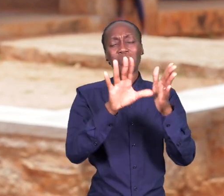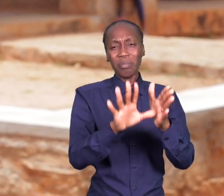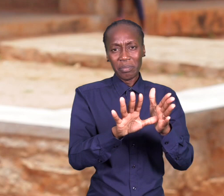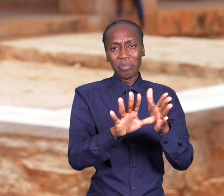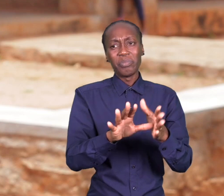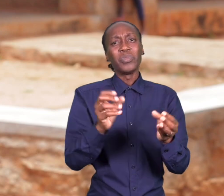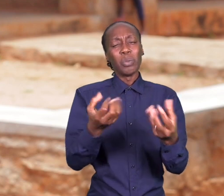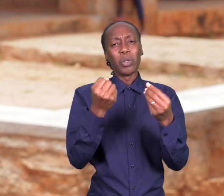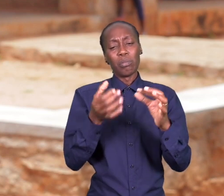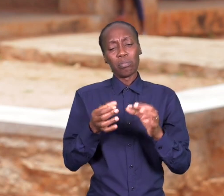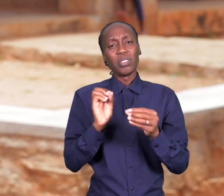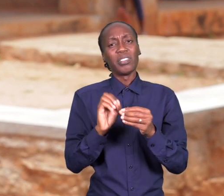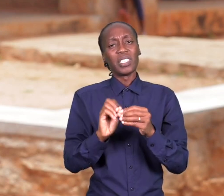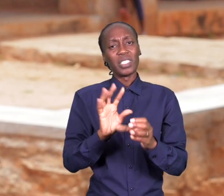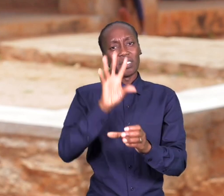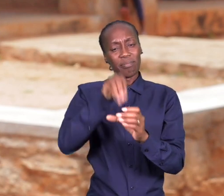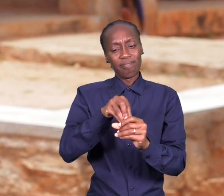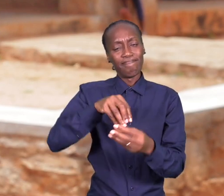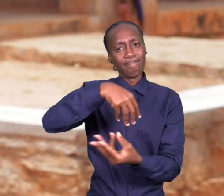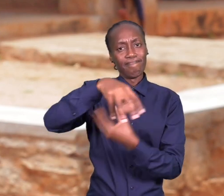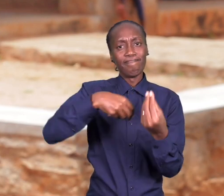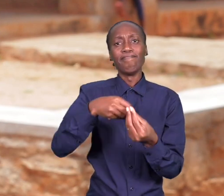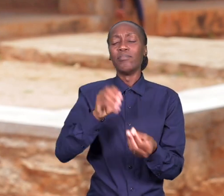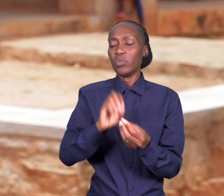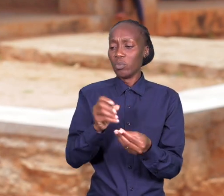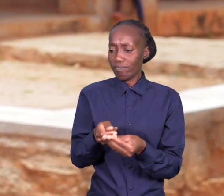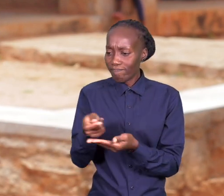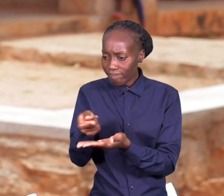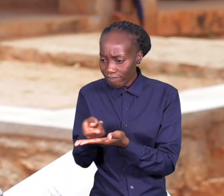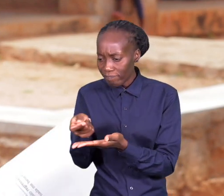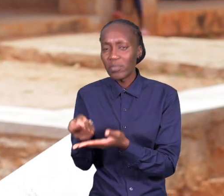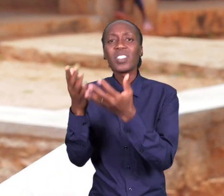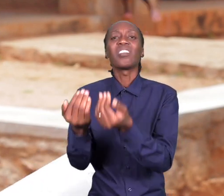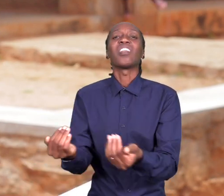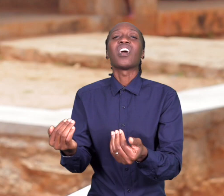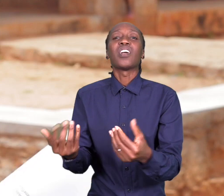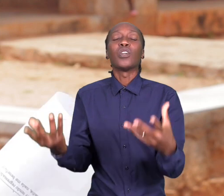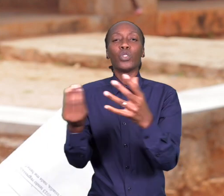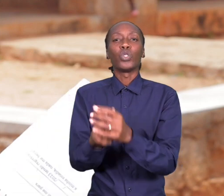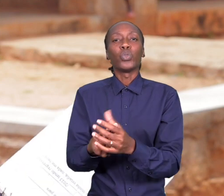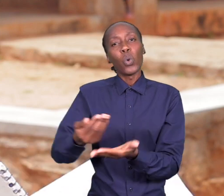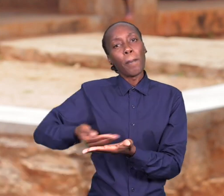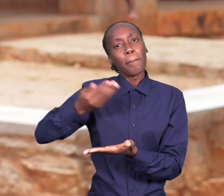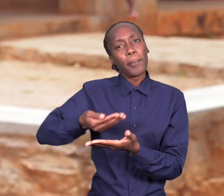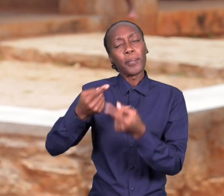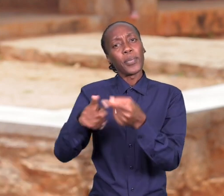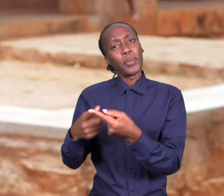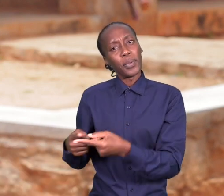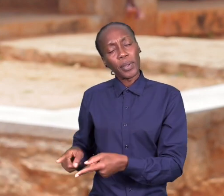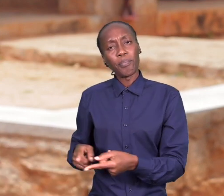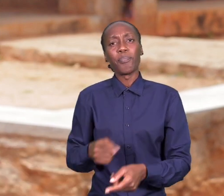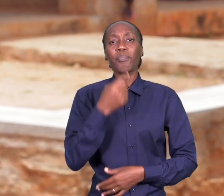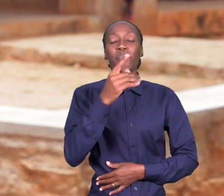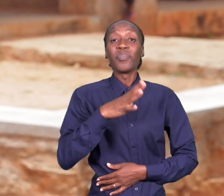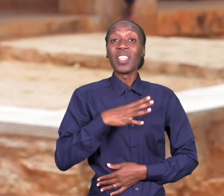essa combinação de forma alternada e damos às nossas crianças com a base dos cereais. E na